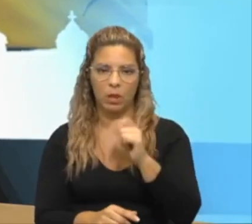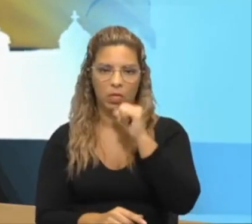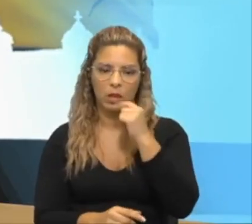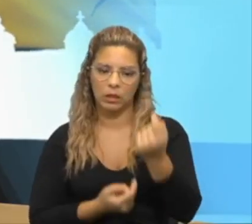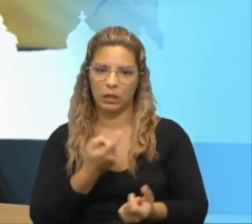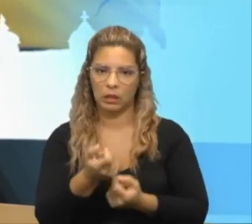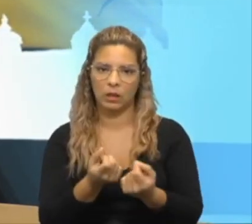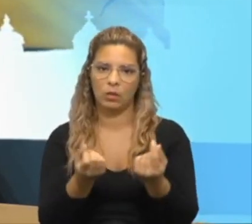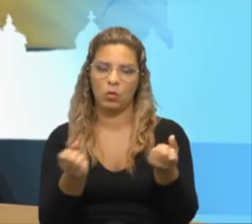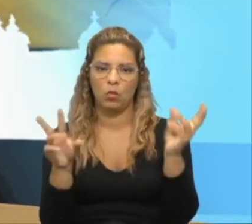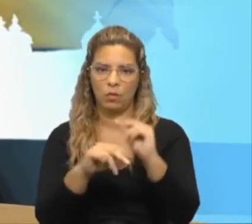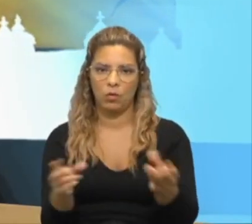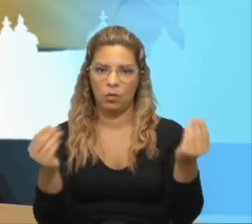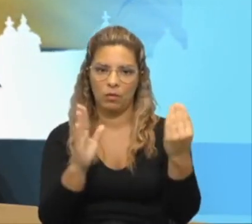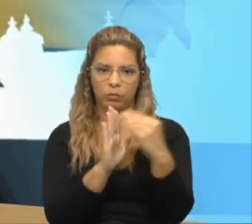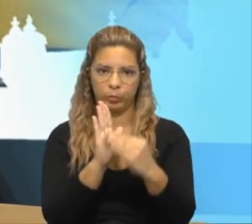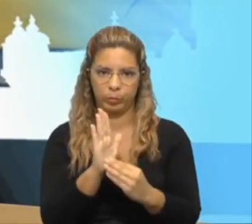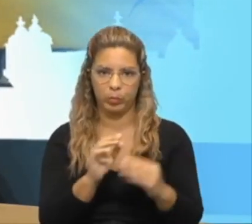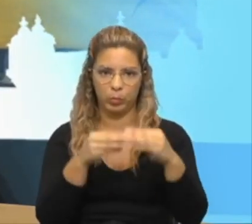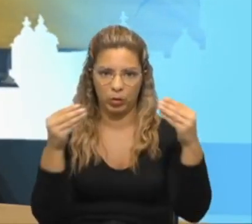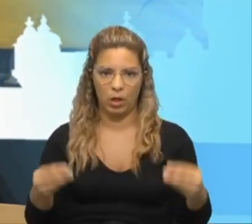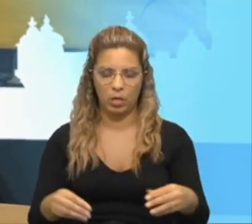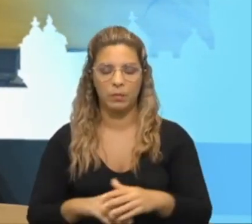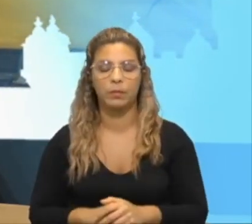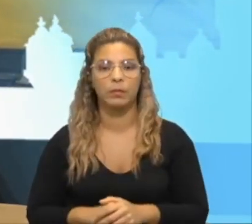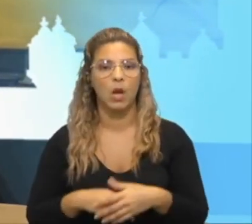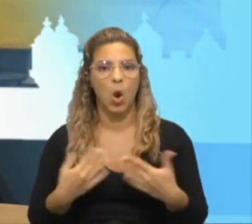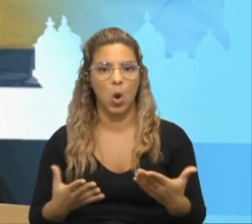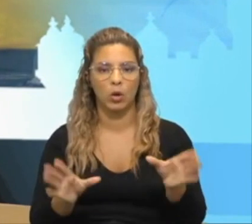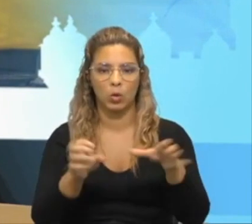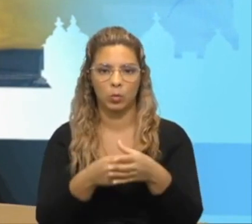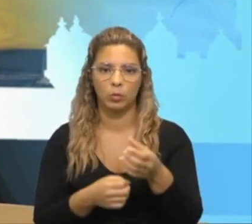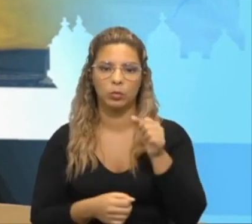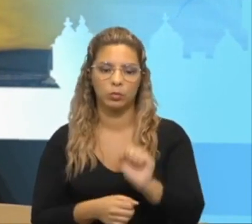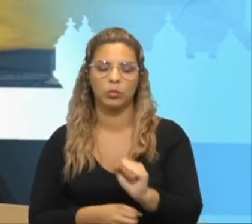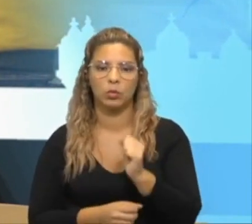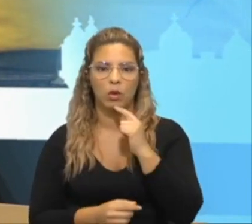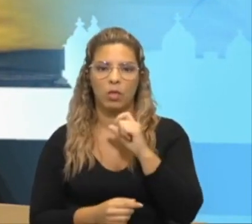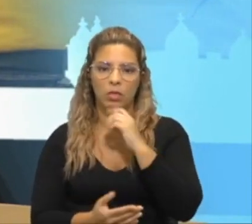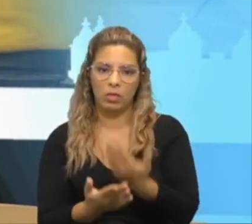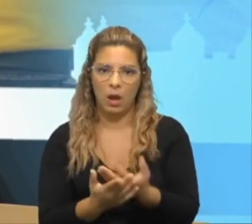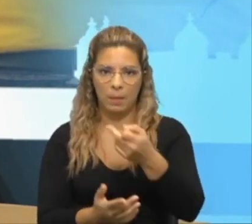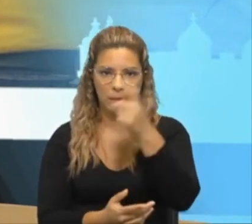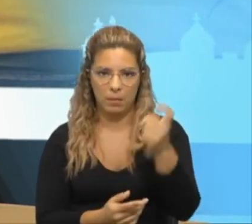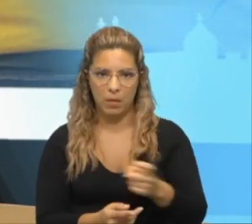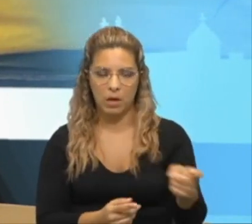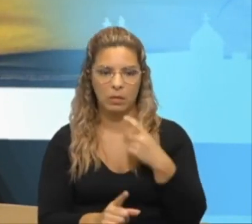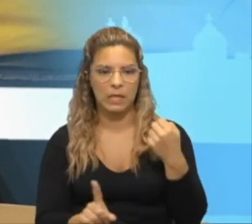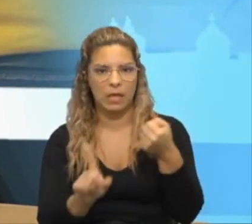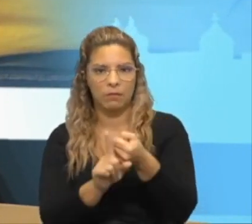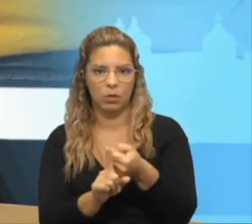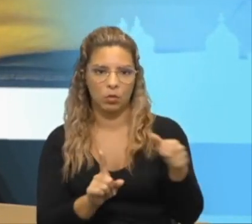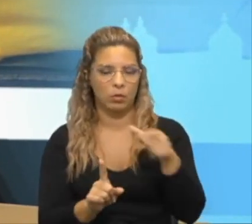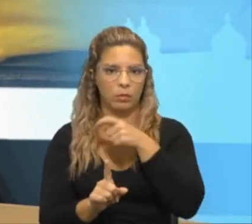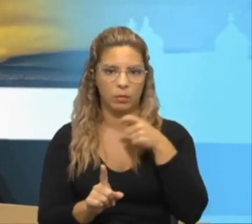Agora falamos sobre o papel das organizações internacionais na construção da paz, recuperando os desafios deixados pelo Papa Francisco